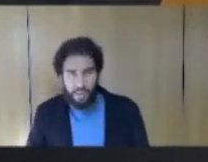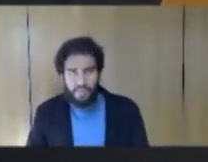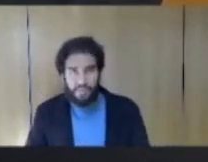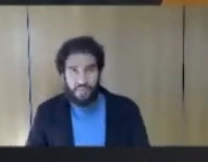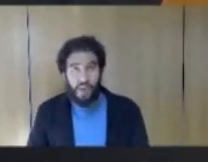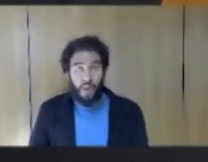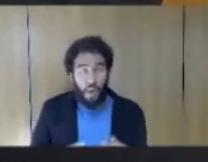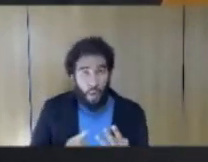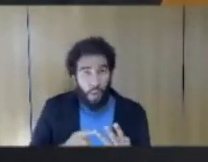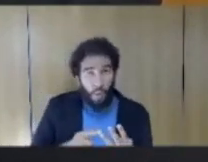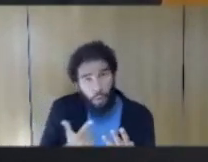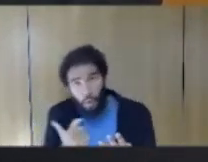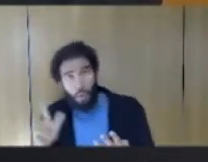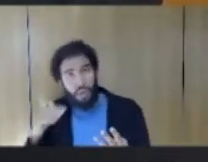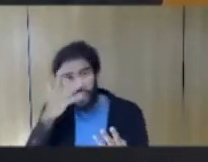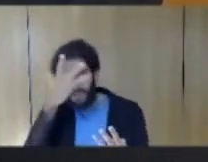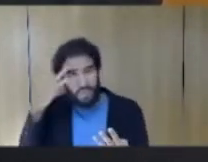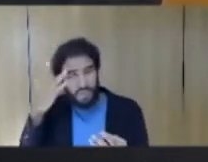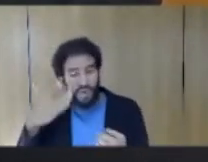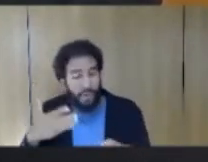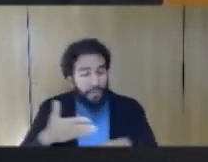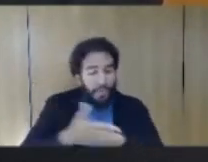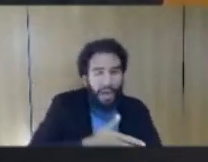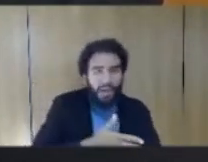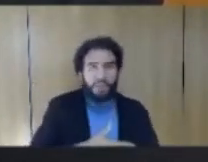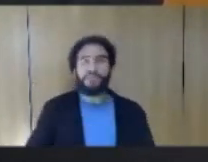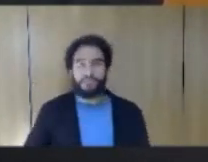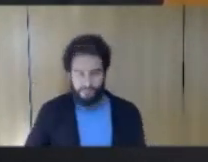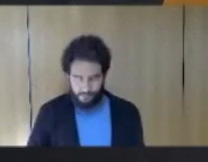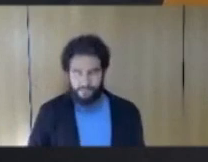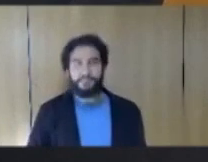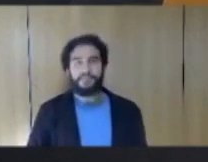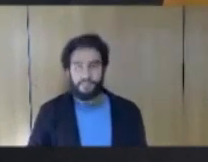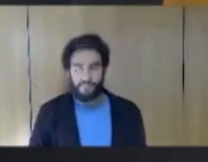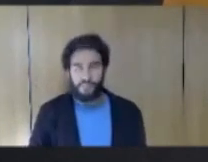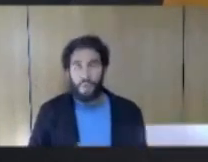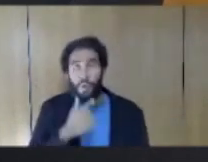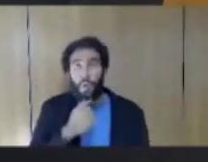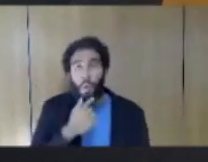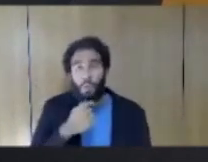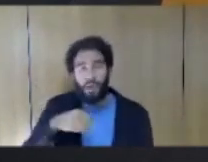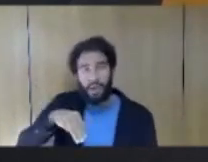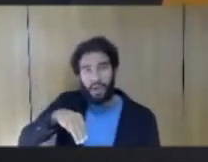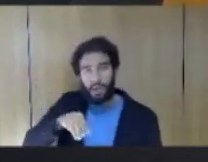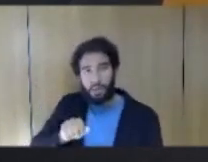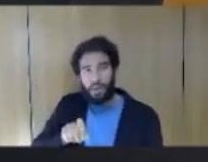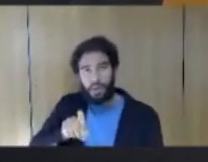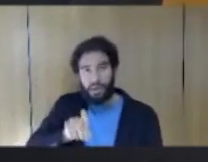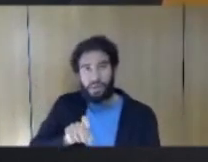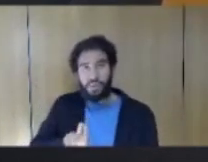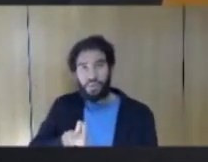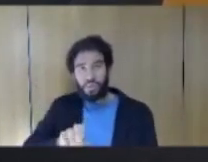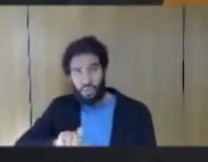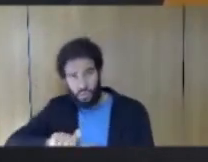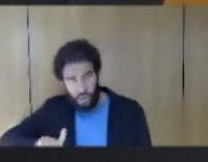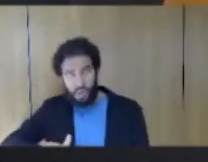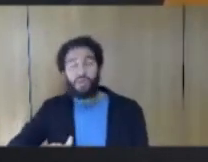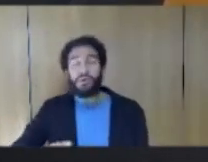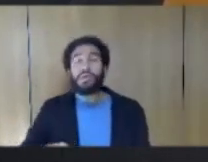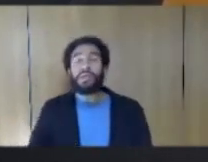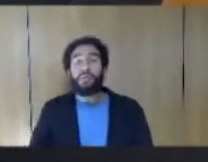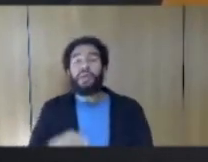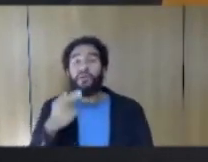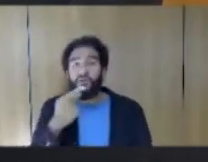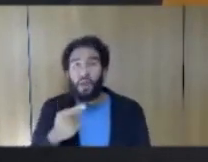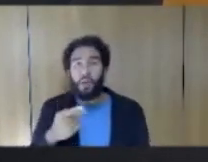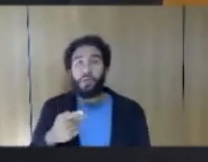terceiro indivíduo que é exatamente o seu Maxwell e confirmou a participação